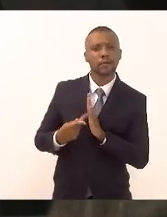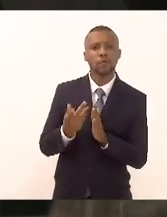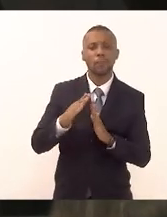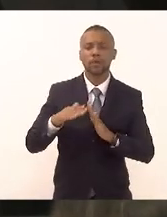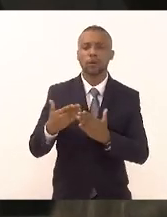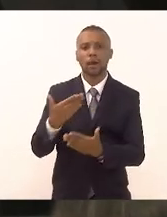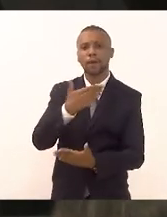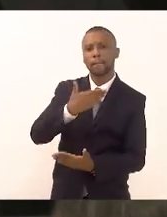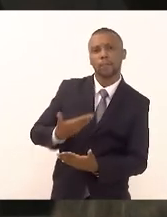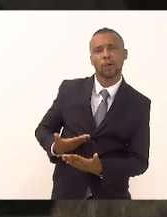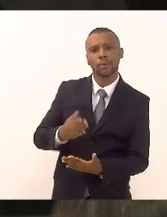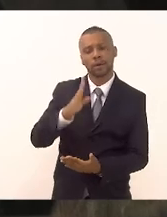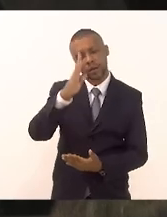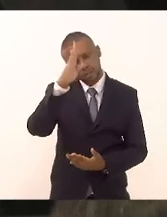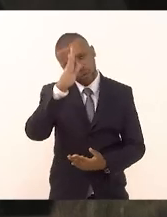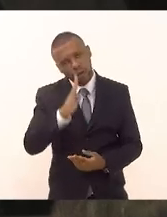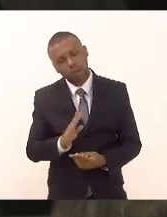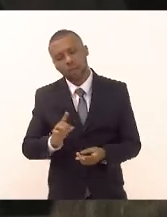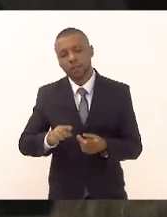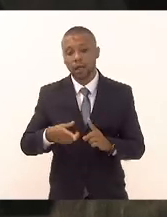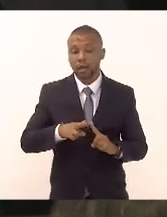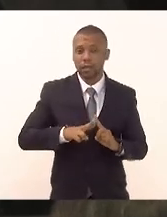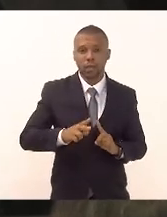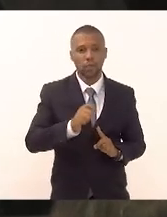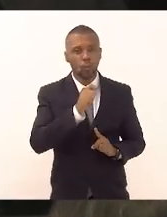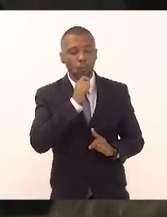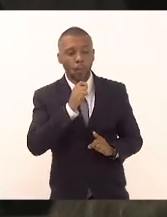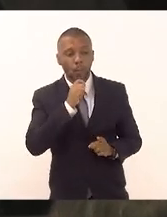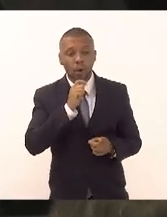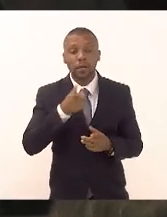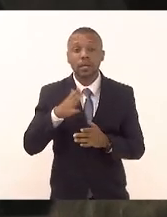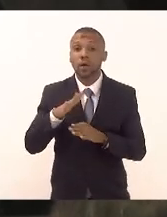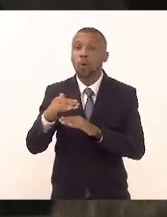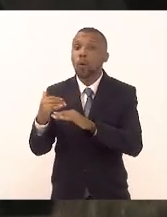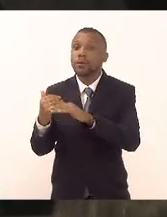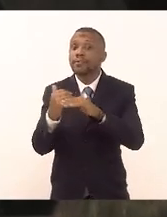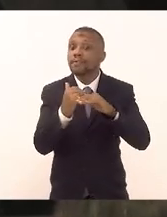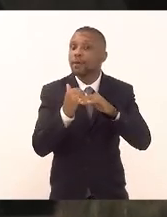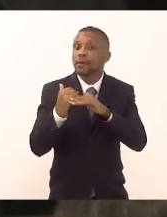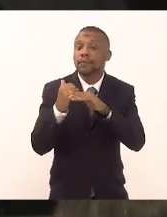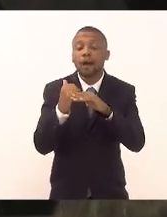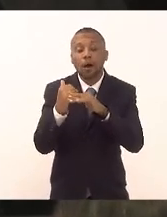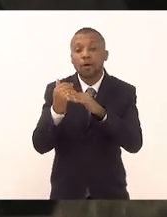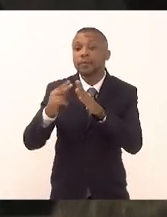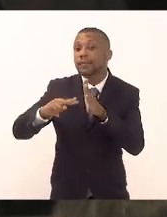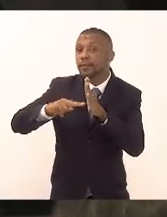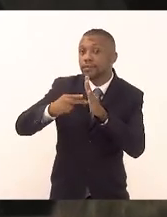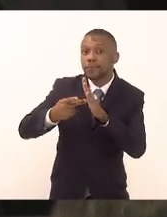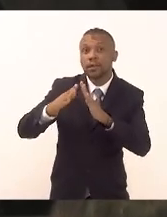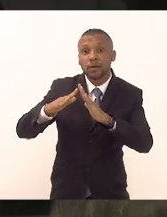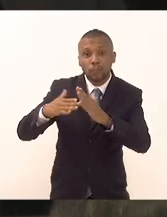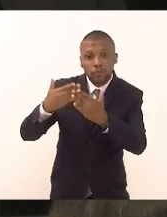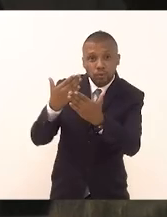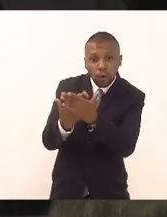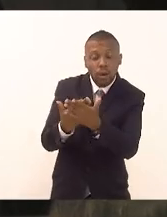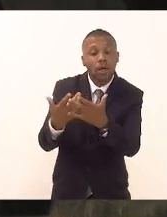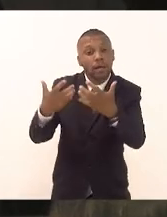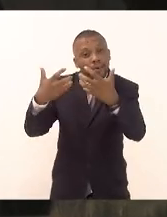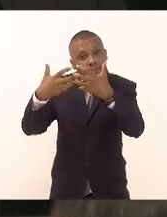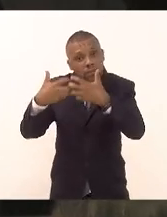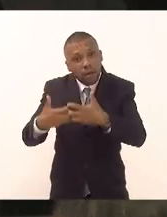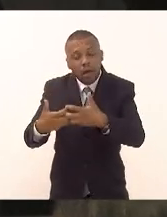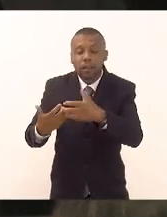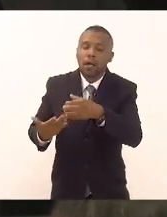pública, gratuita, laica e universal? Significa que é uma escola que funciona